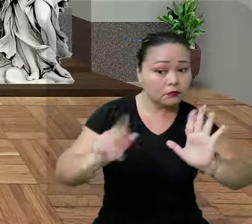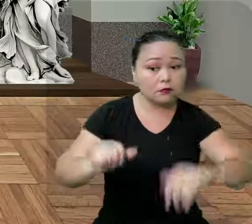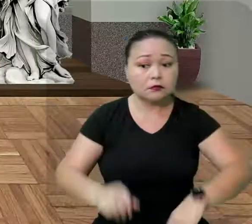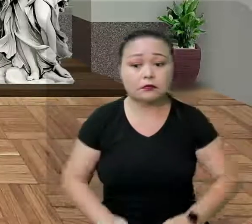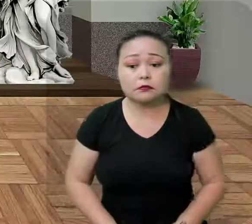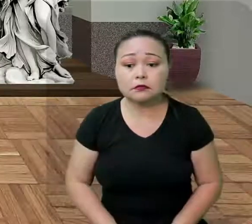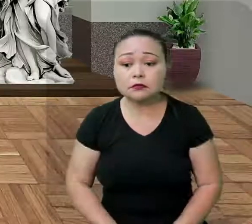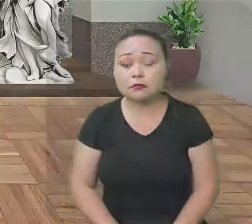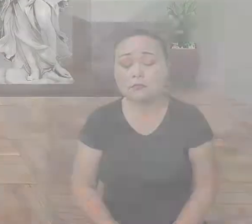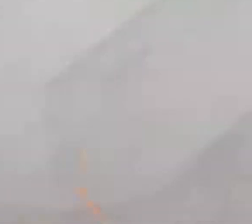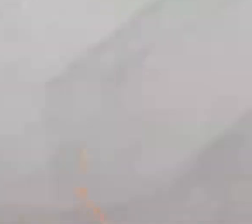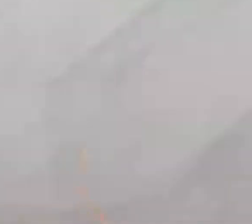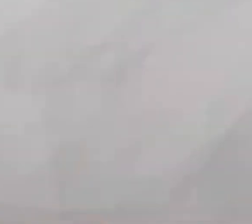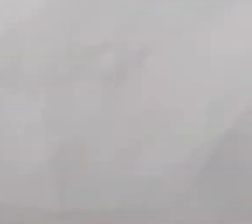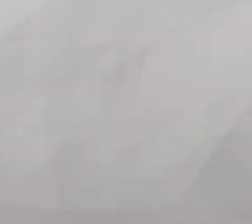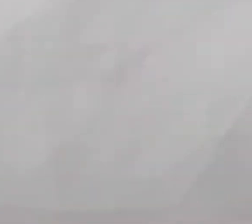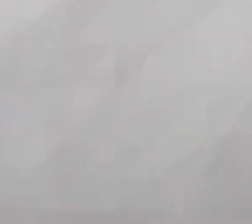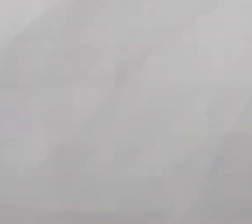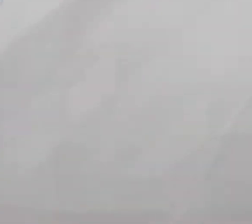tchau